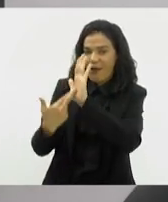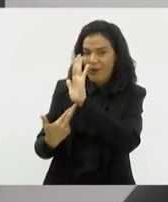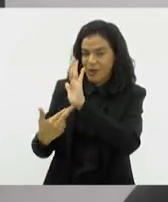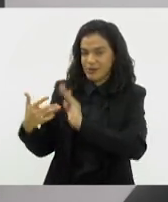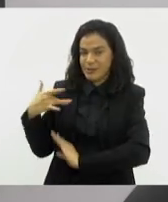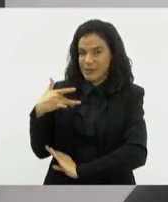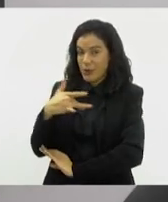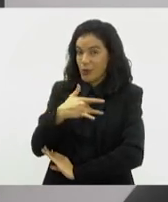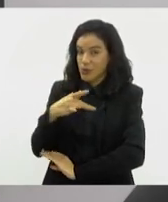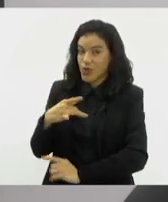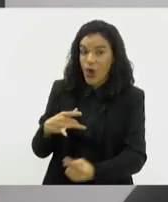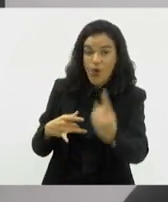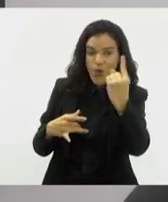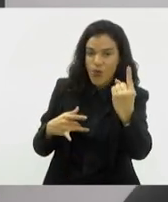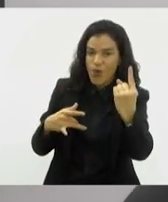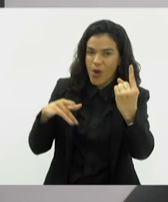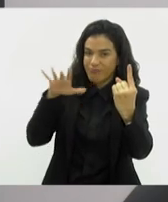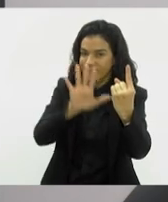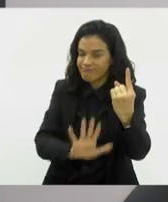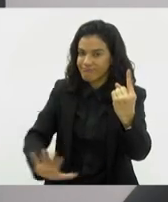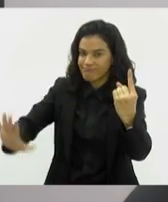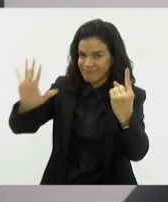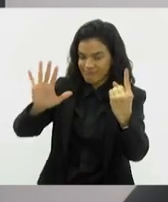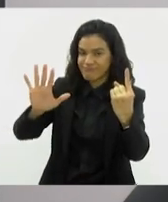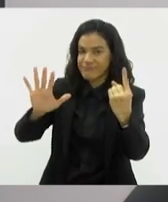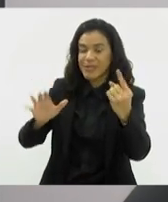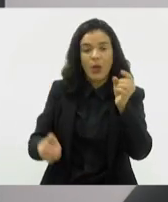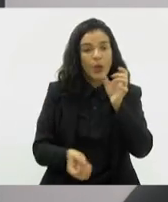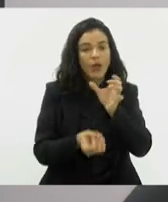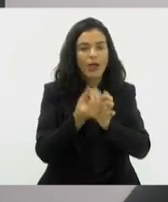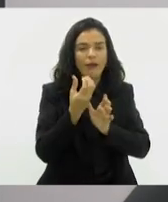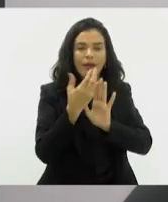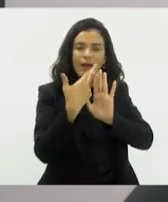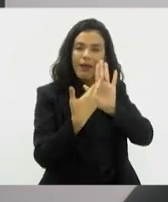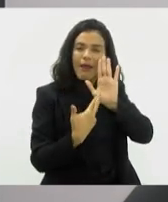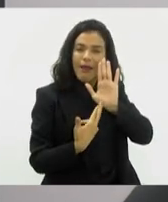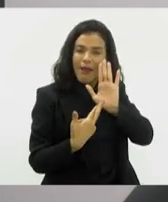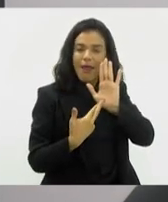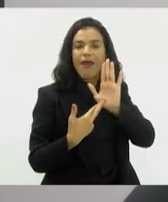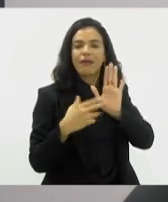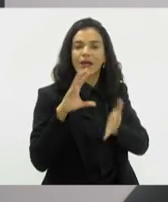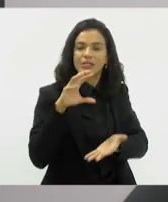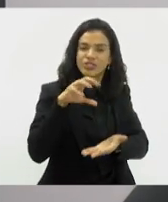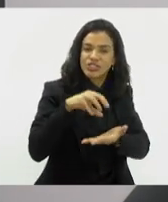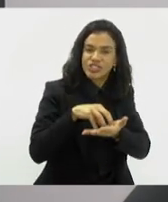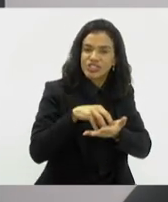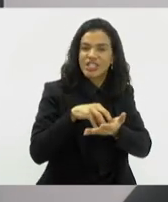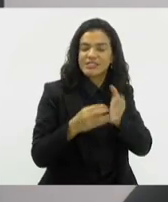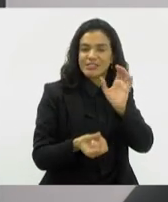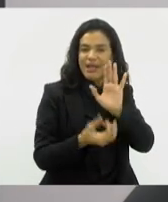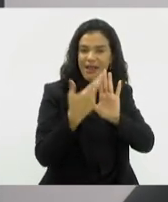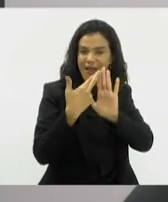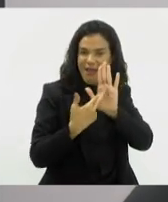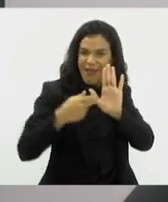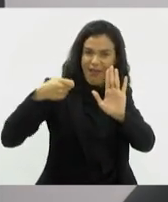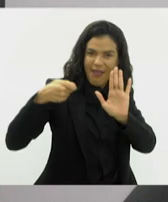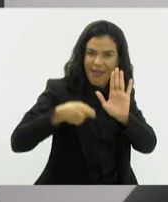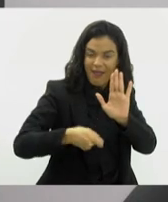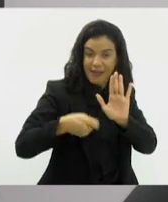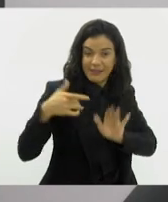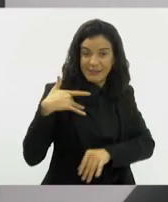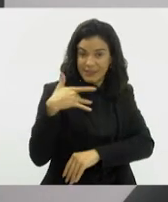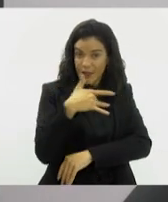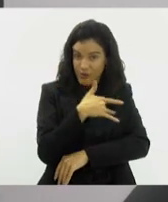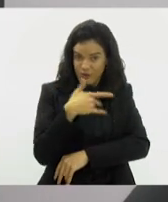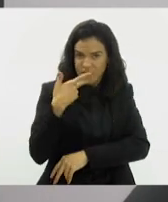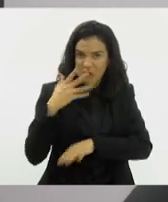só nacional. Então, quem legisla sobre a agência reguladora de saúde, entre outras, mas de saúde que